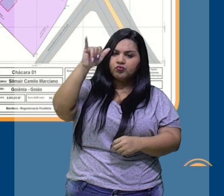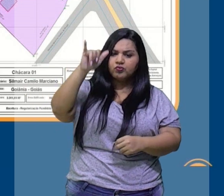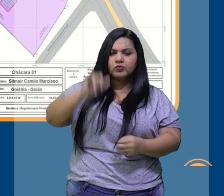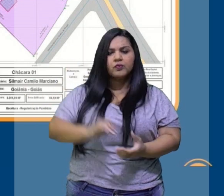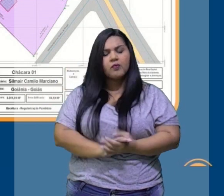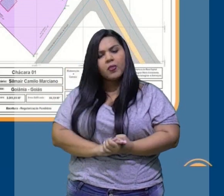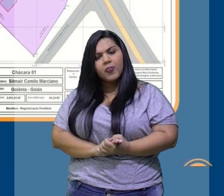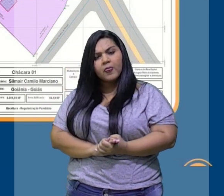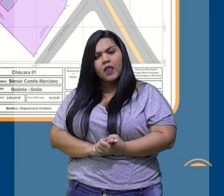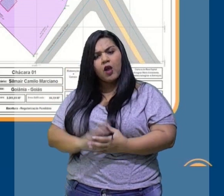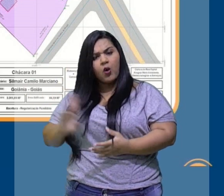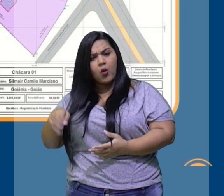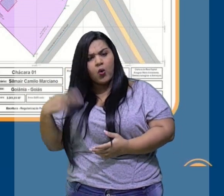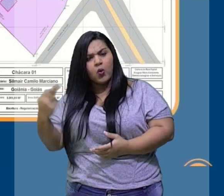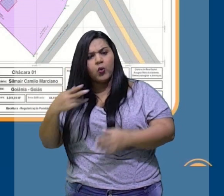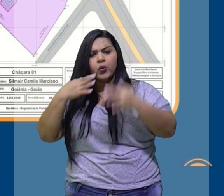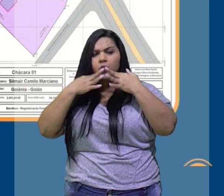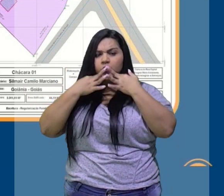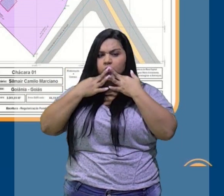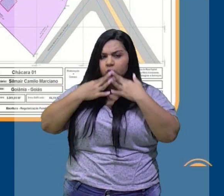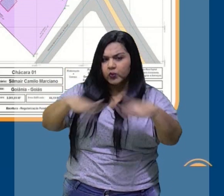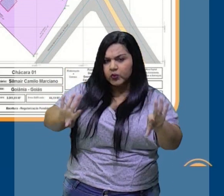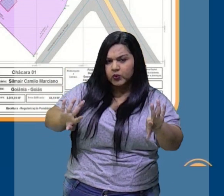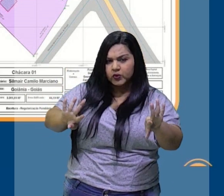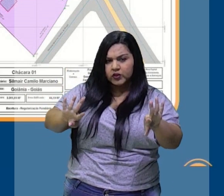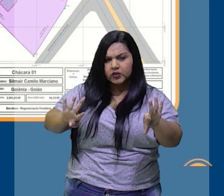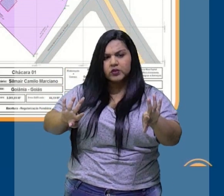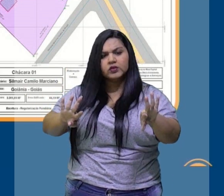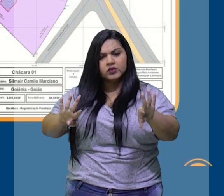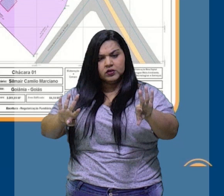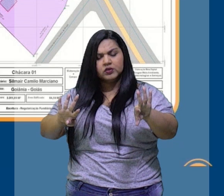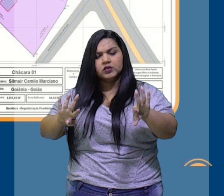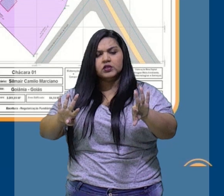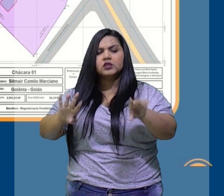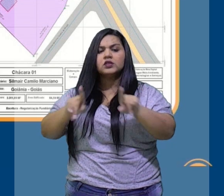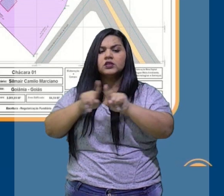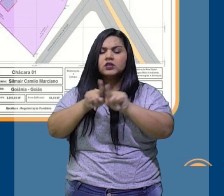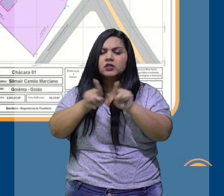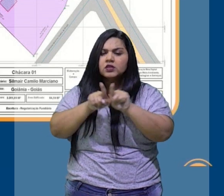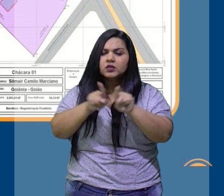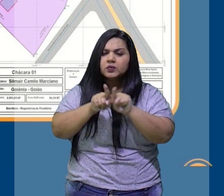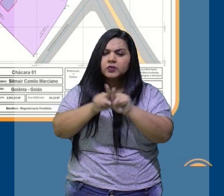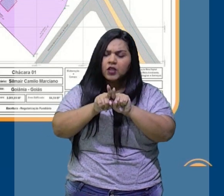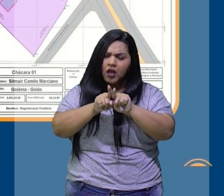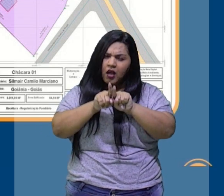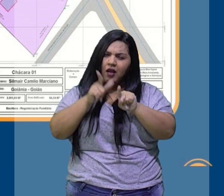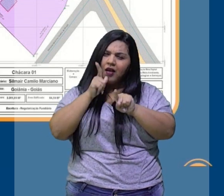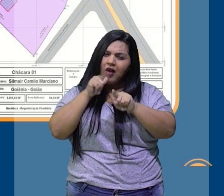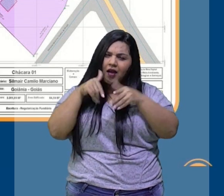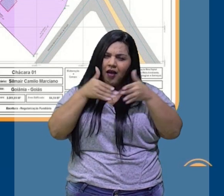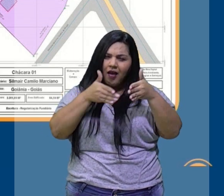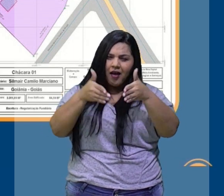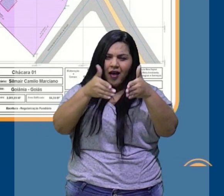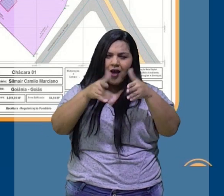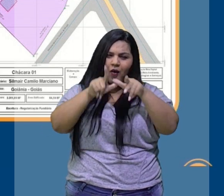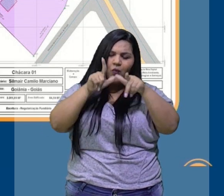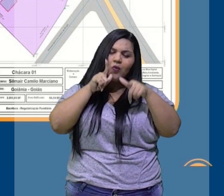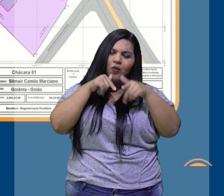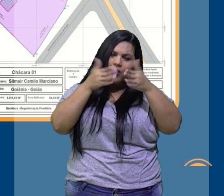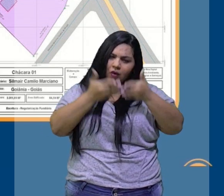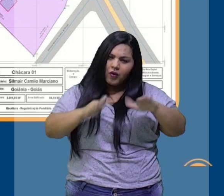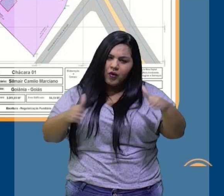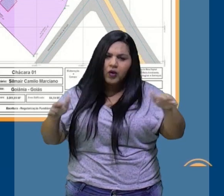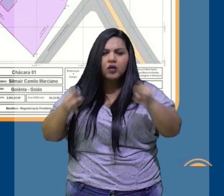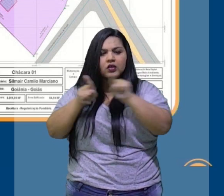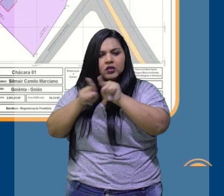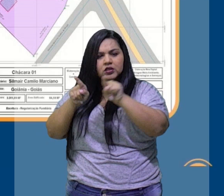físicas ou naturais, né? Que a gente pode representar os rios, né? Na hidrografia, vegetação de um espaço, ou até mesmo os